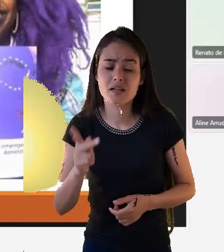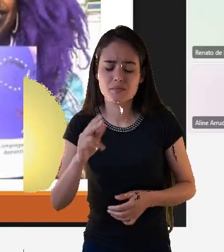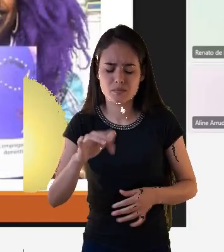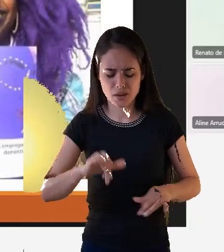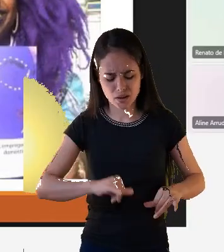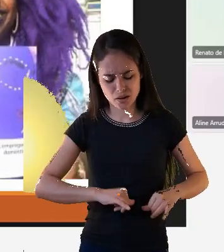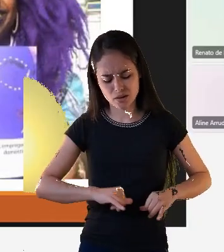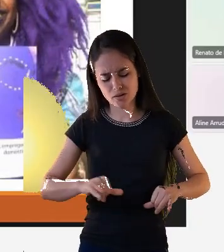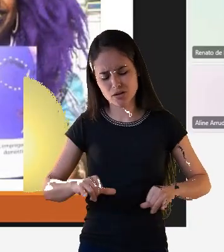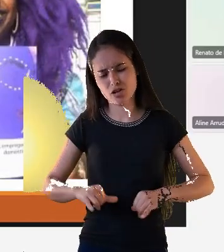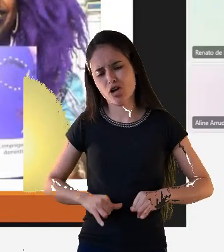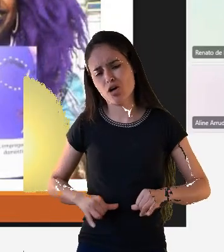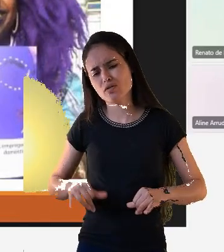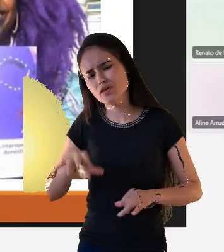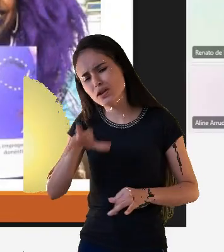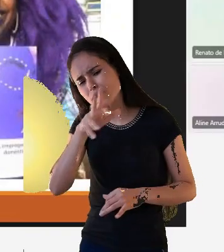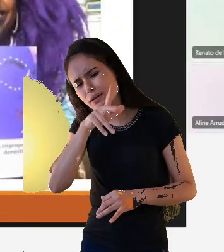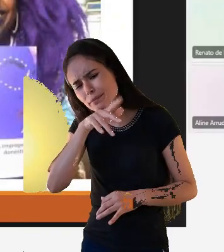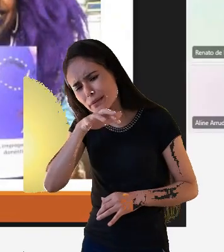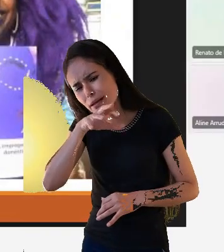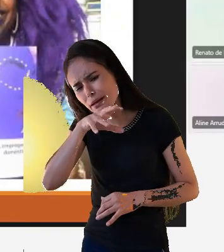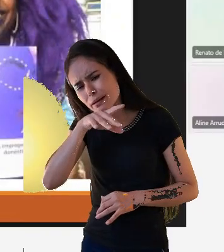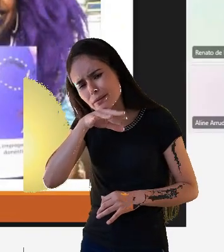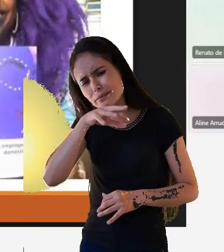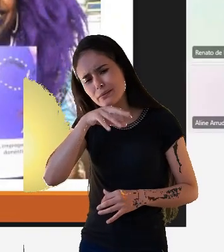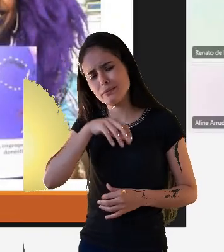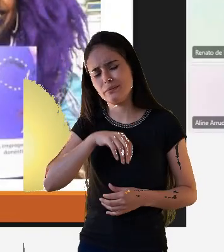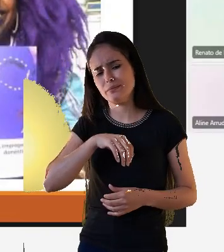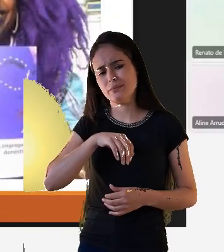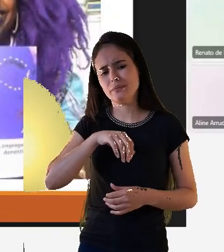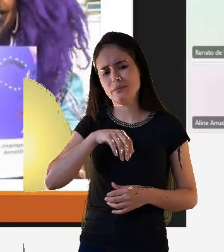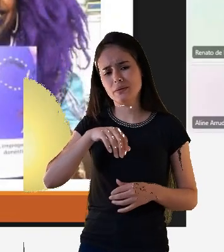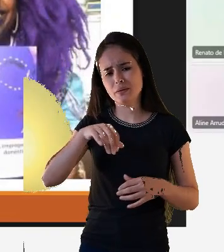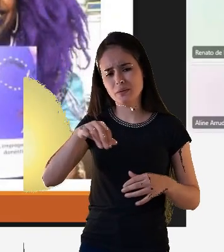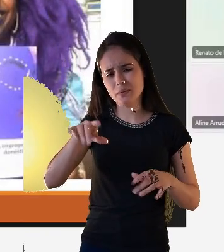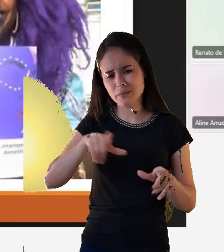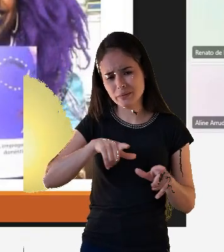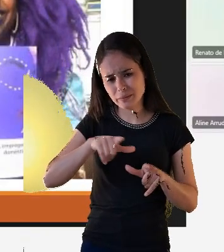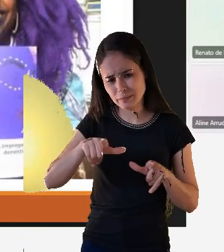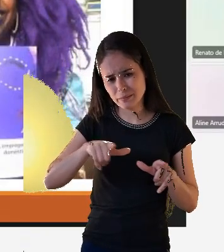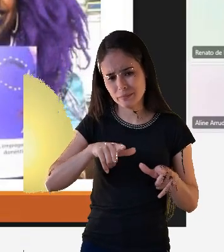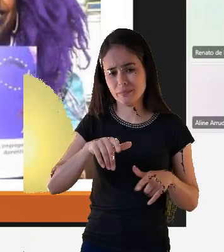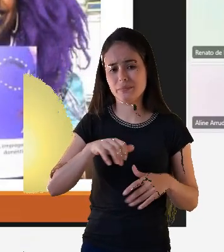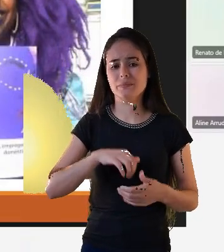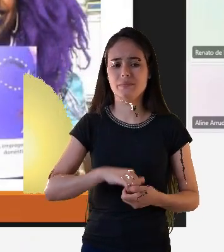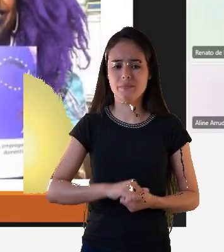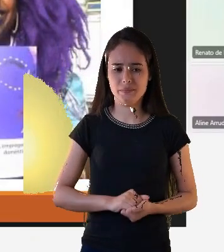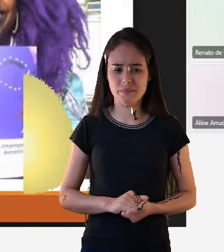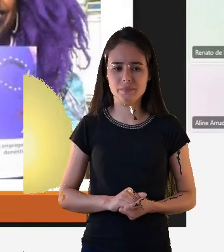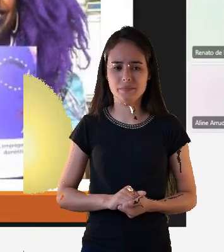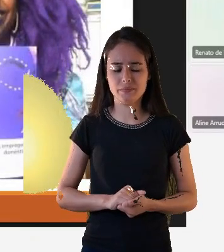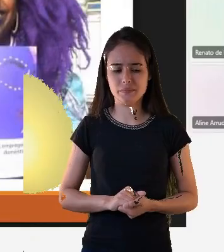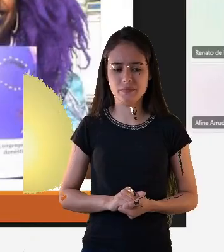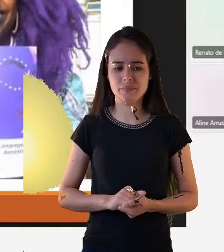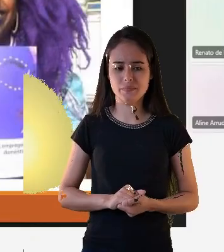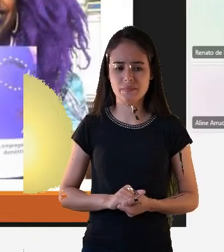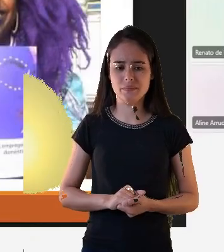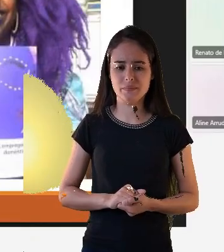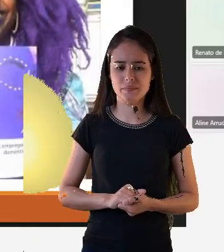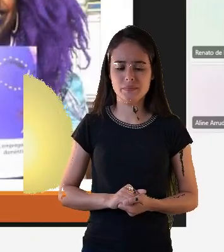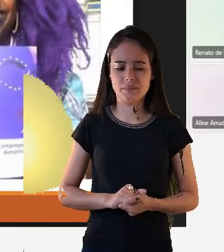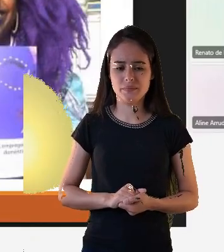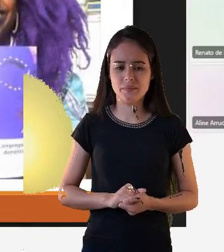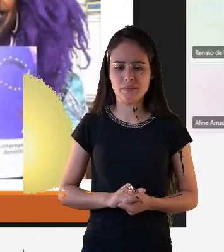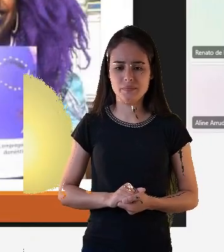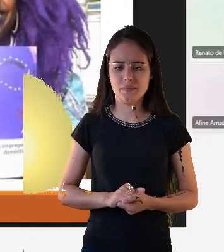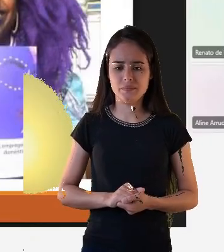da revista Gênero e Número, né? Que ela trouxe essa pesquisa dizendo que as mulheres negras